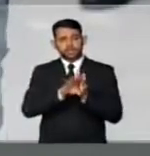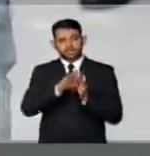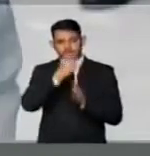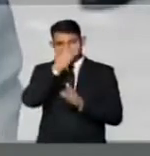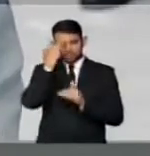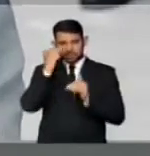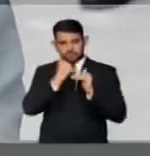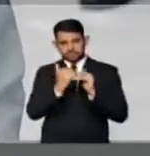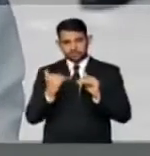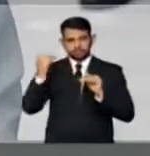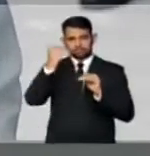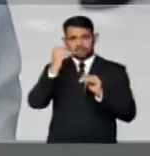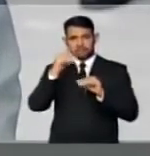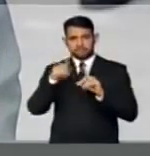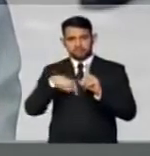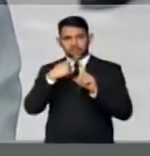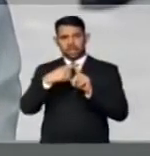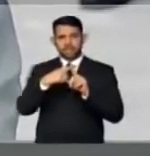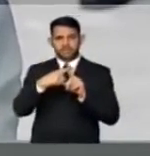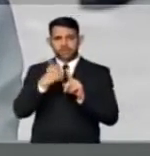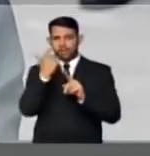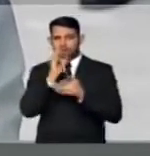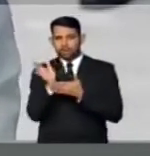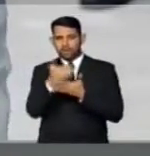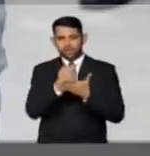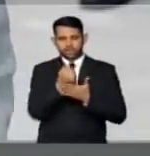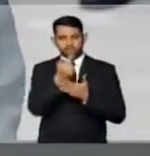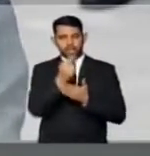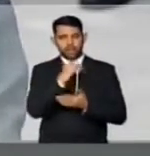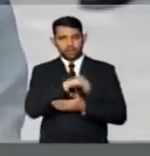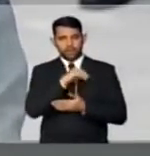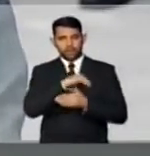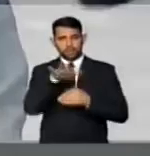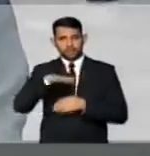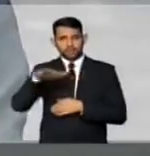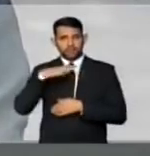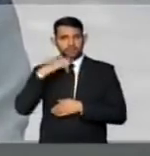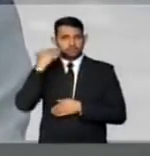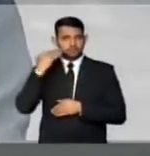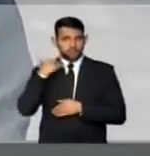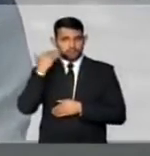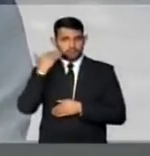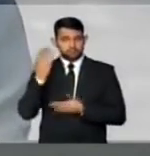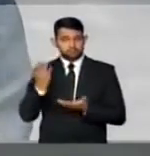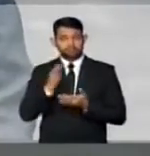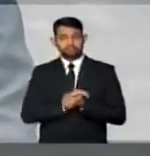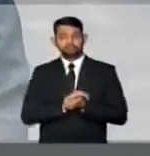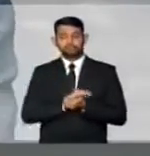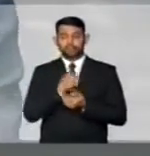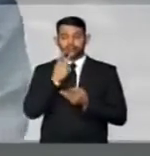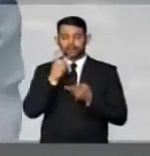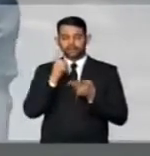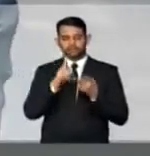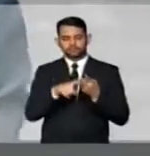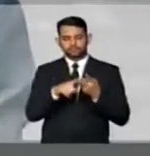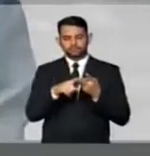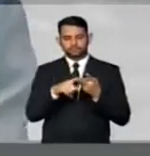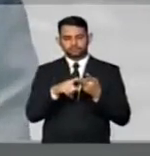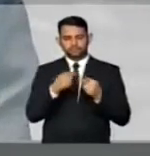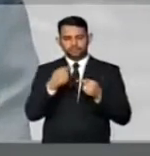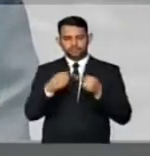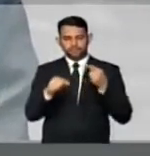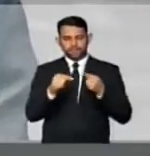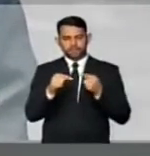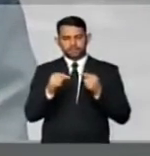aqueles segmentos que mais ganham e lucram no país, a começar pelo setor bancário. Fala do